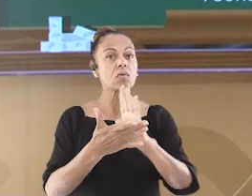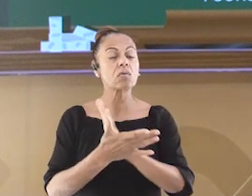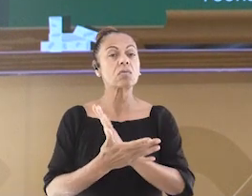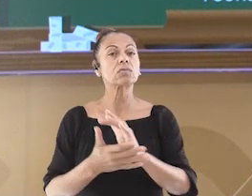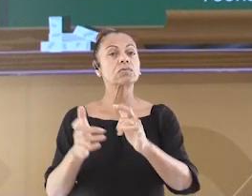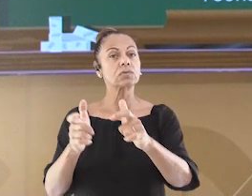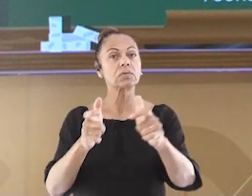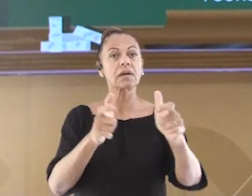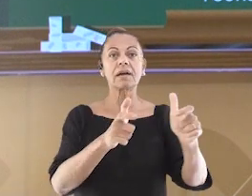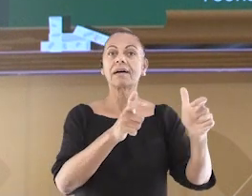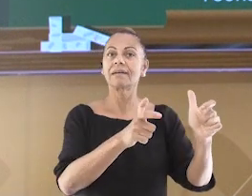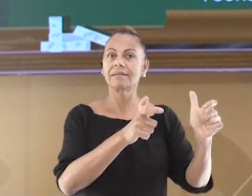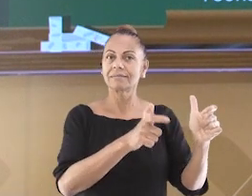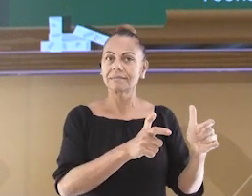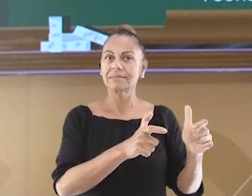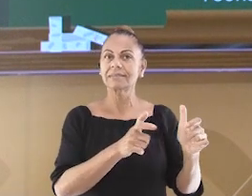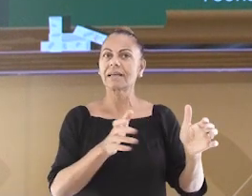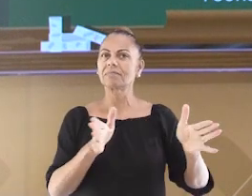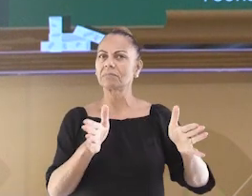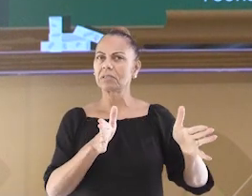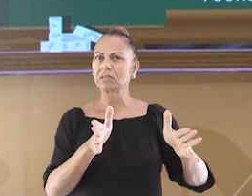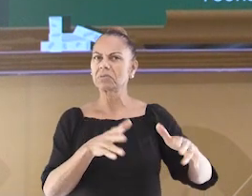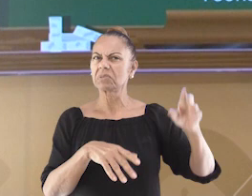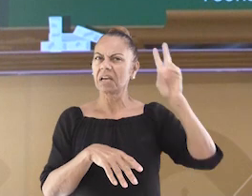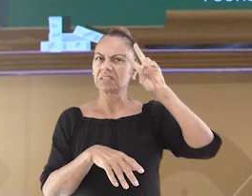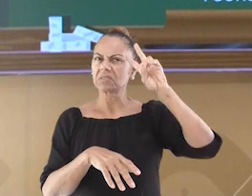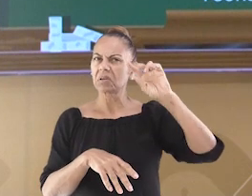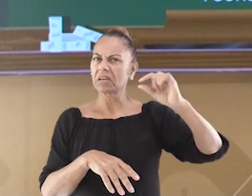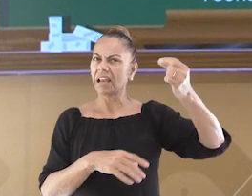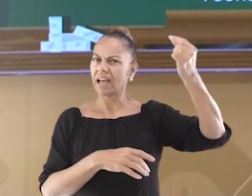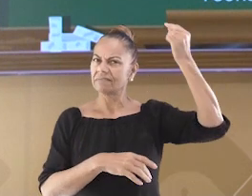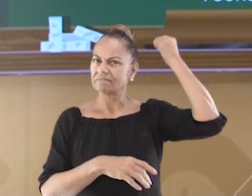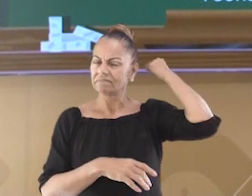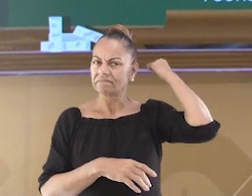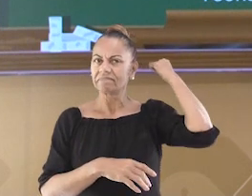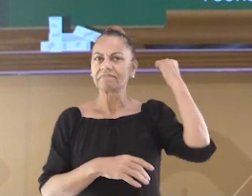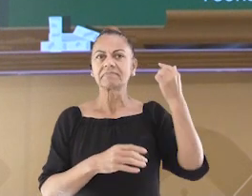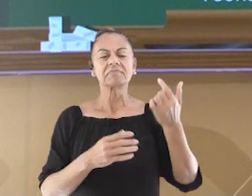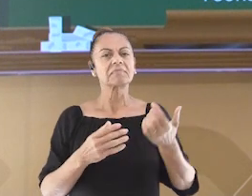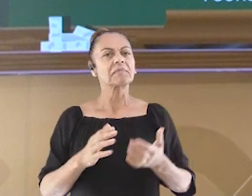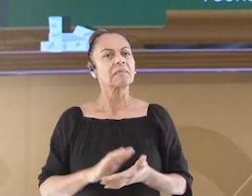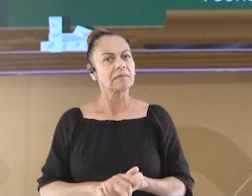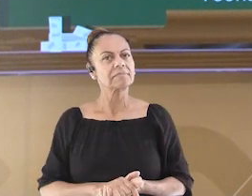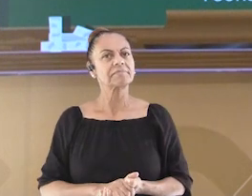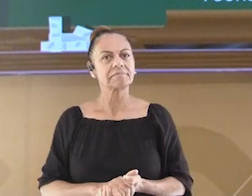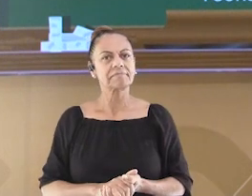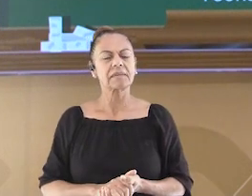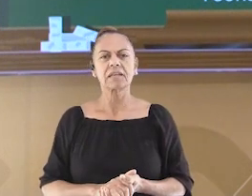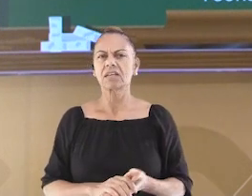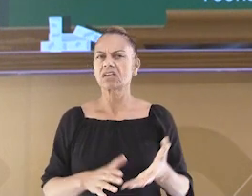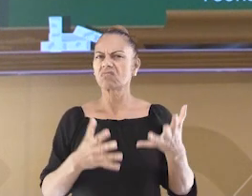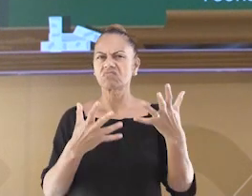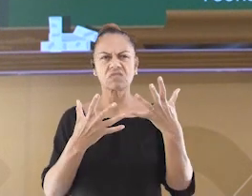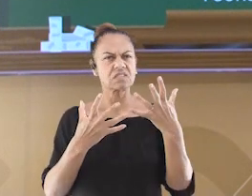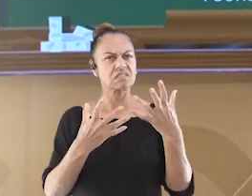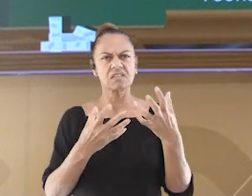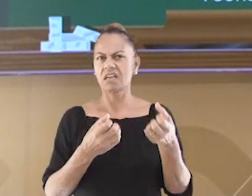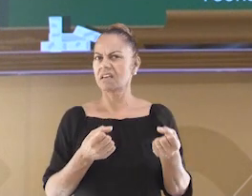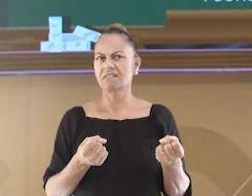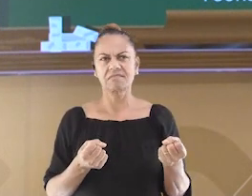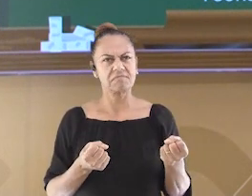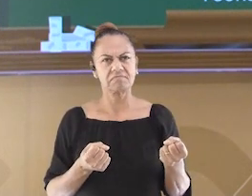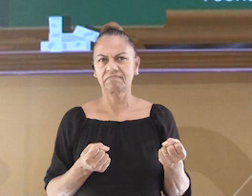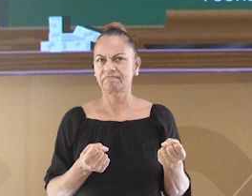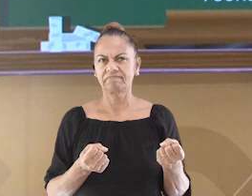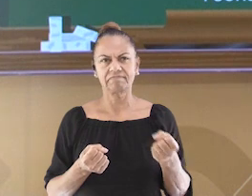sociedade. O mesmo ocorreu em outros lugares em momentos históricos. No entanto, muitas pessoas questionaram essa